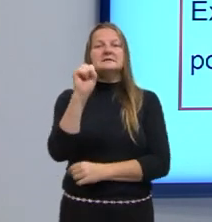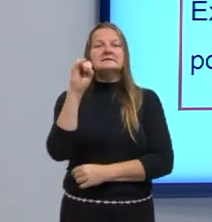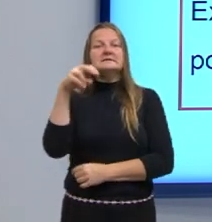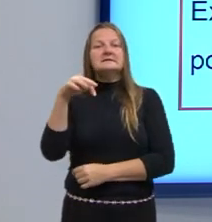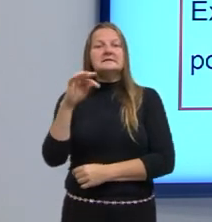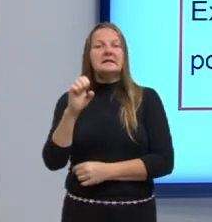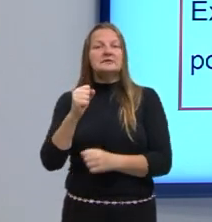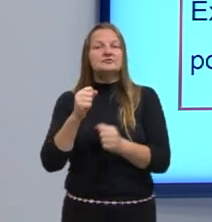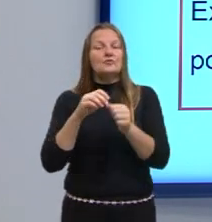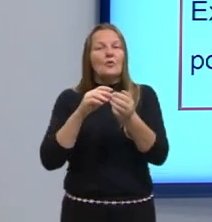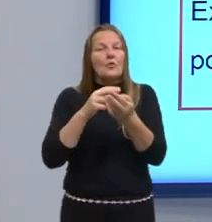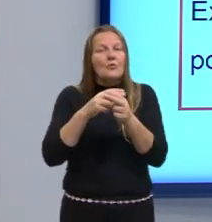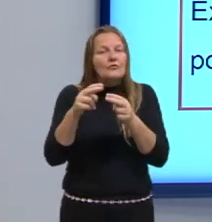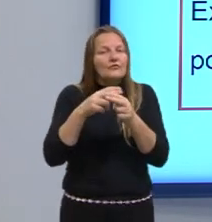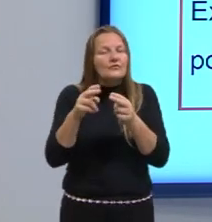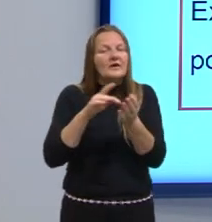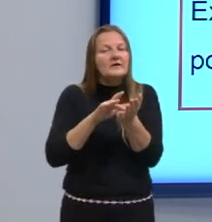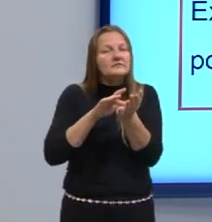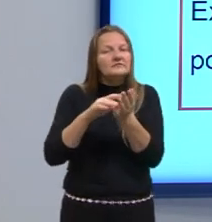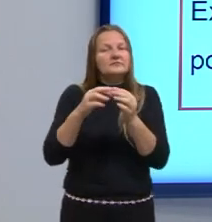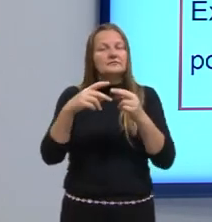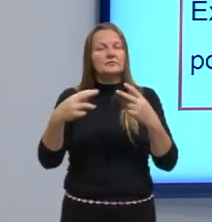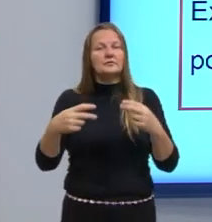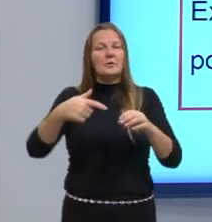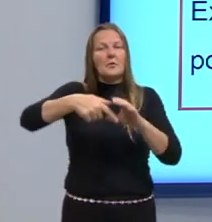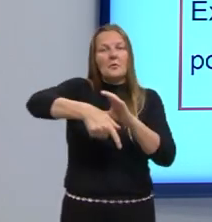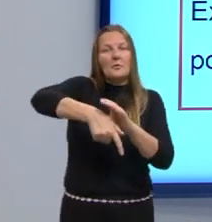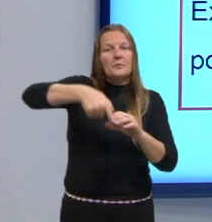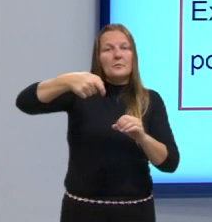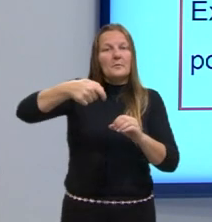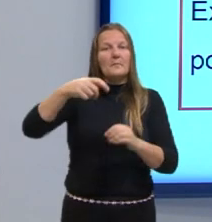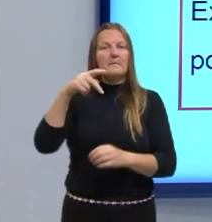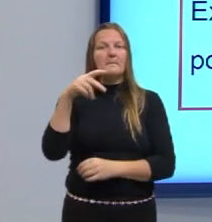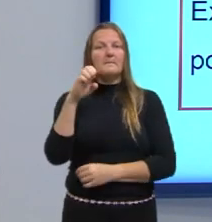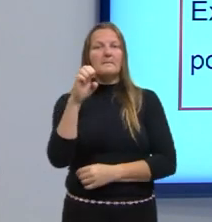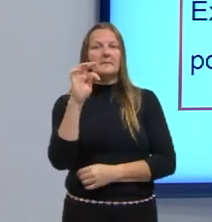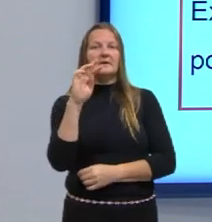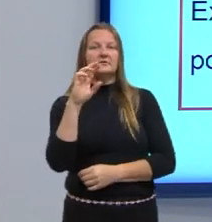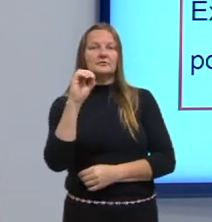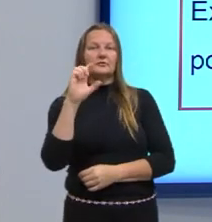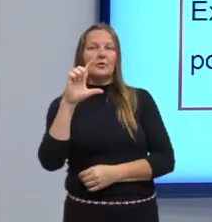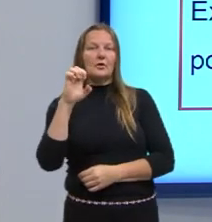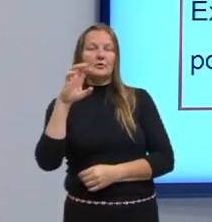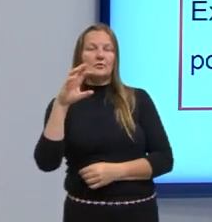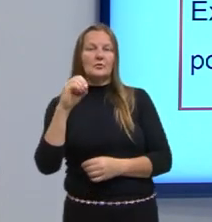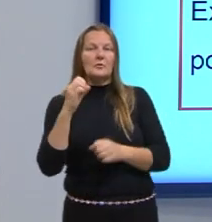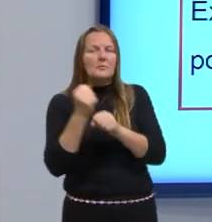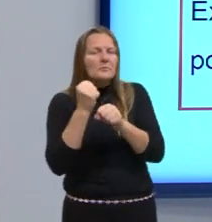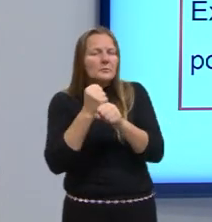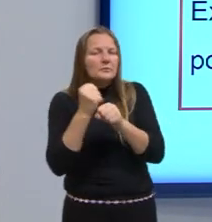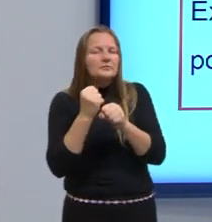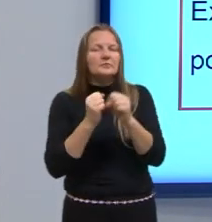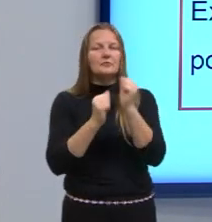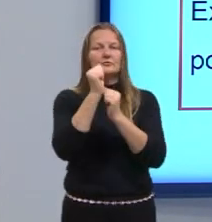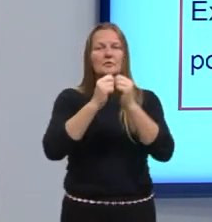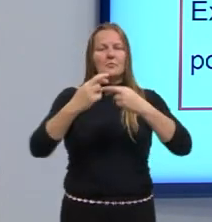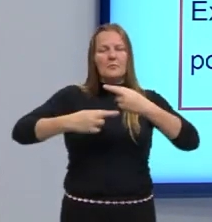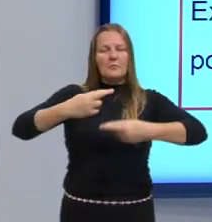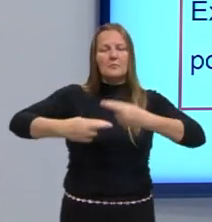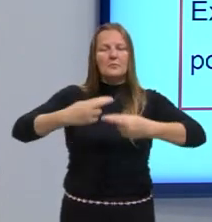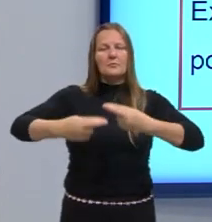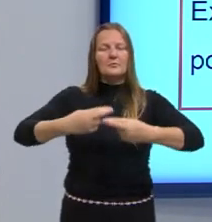normalmente são aqueles derivados do petróleo né que são os Artes produzidos artificialmente através da reação de